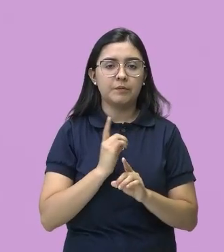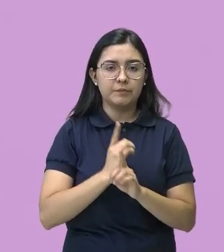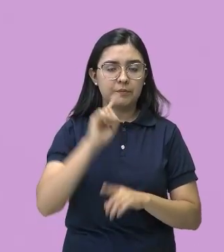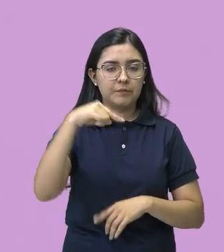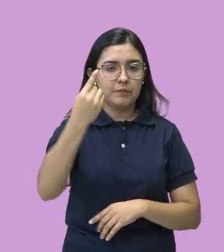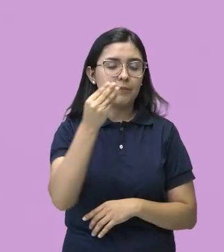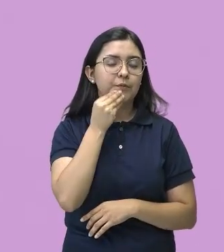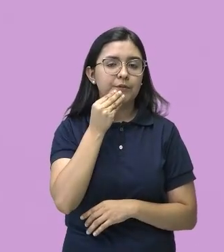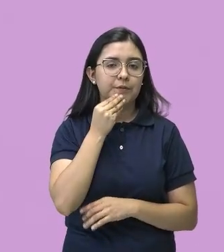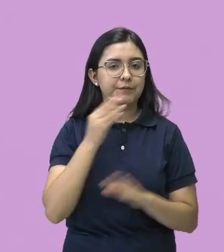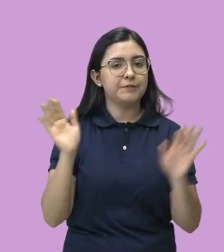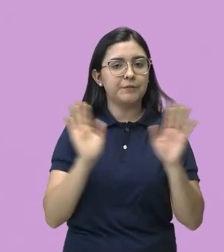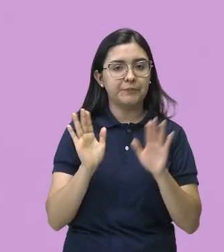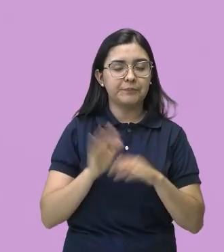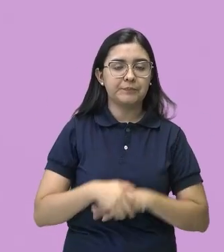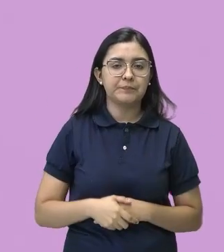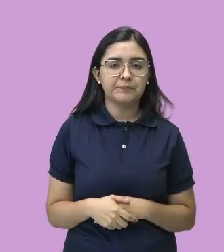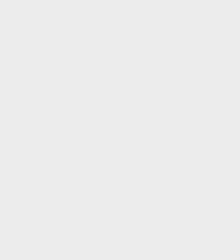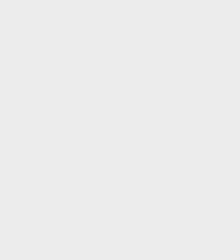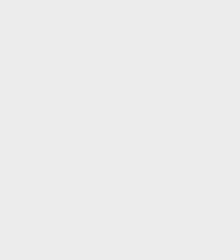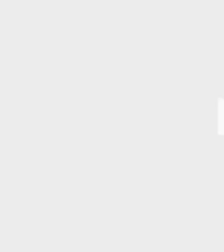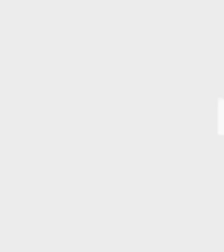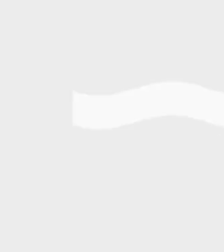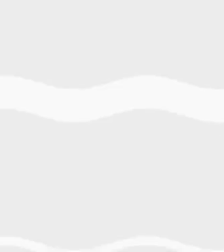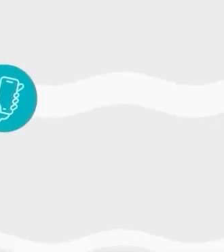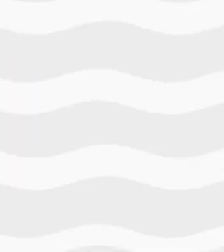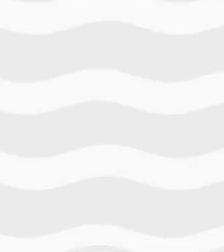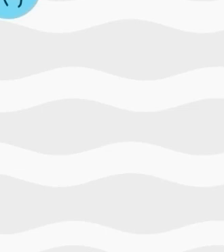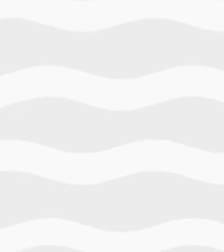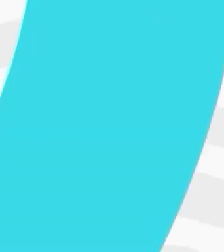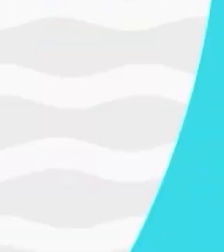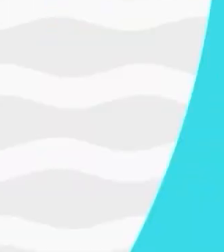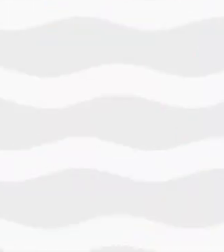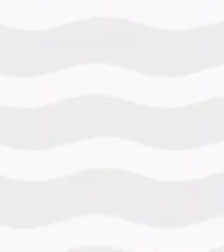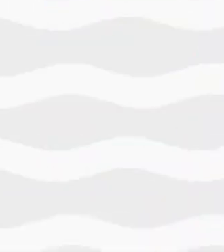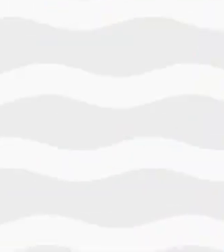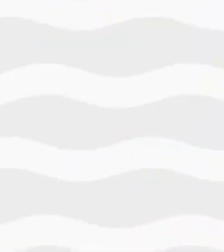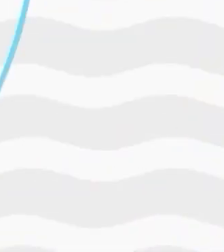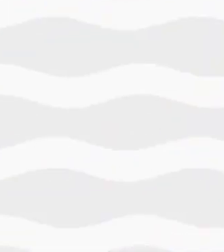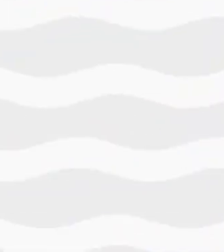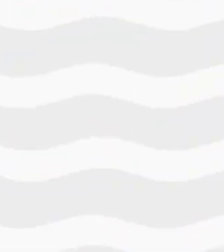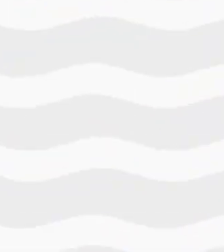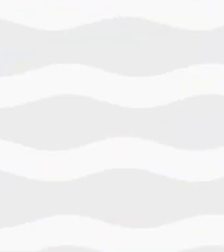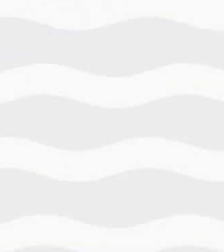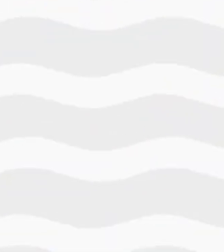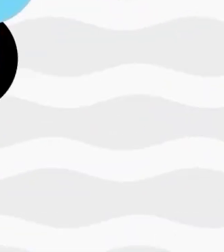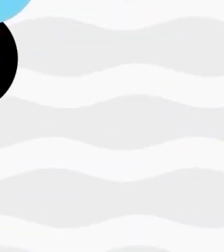próxima oportunidade. Até mais!